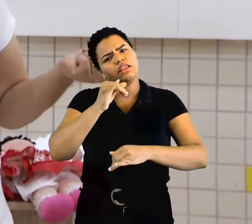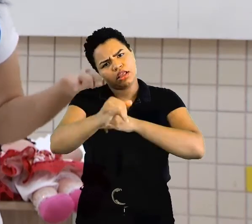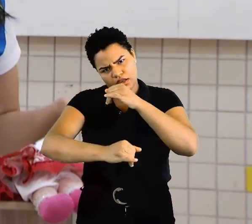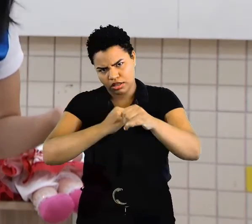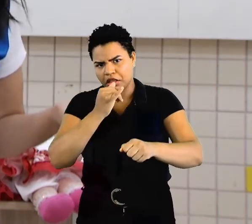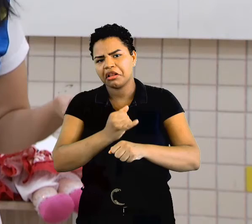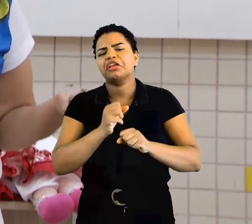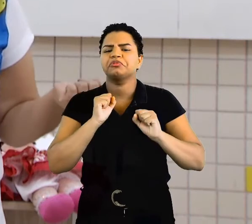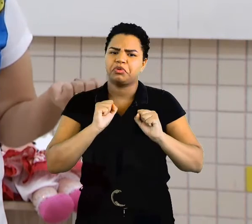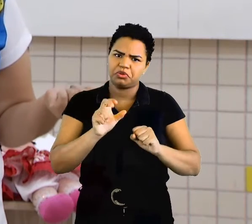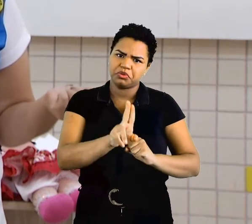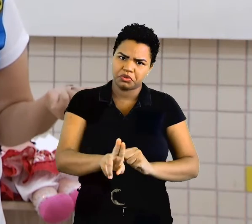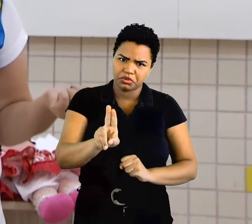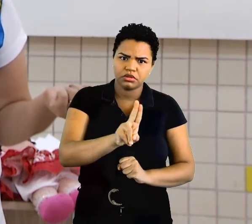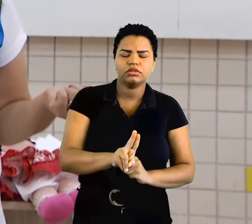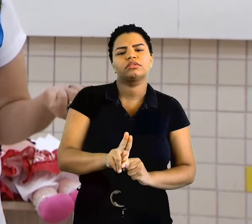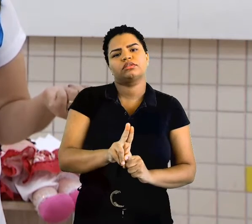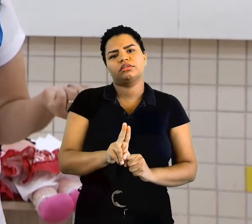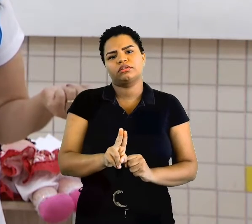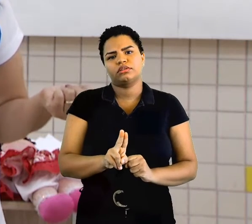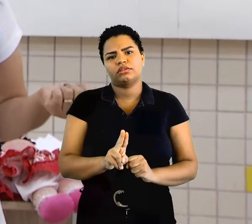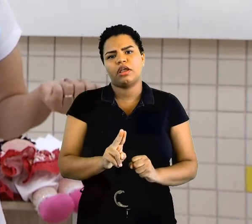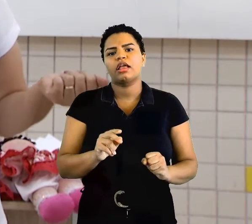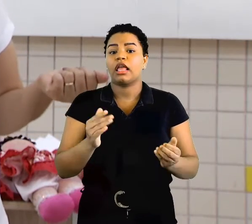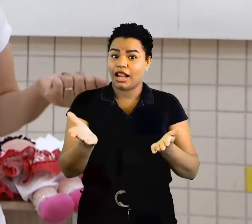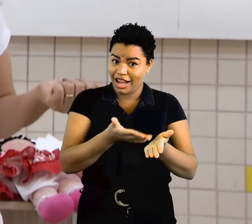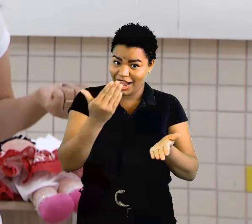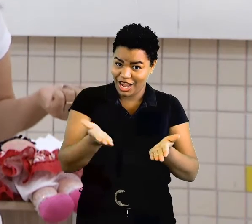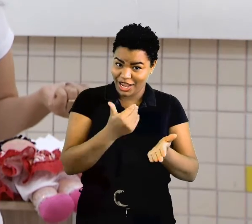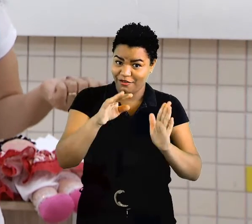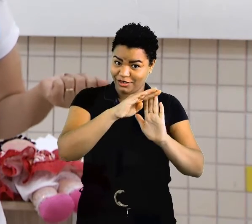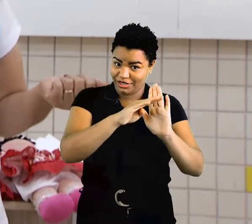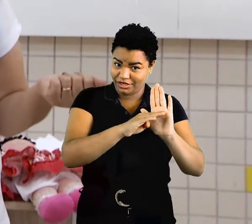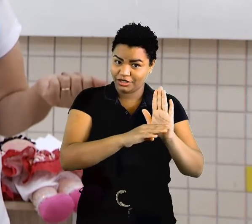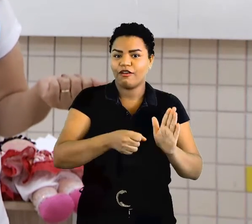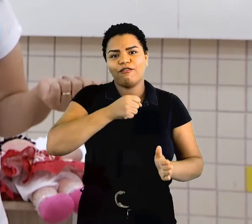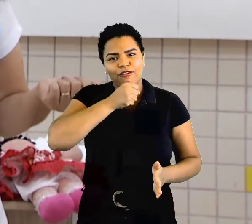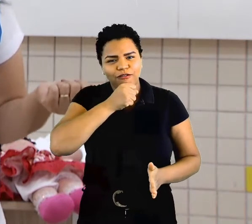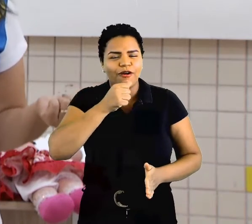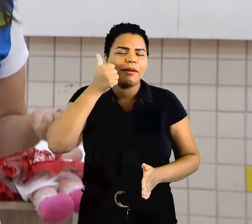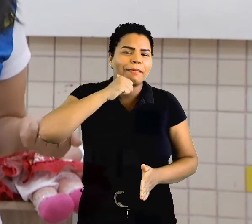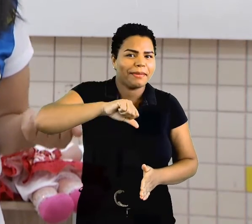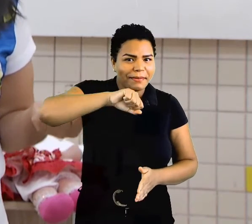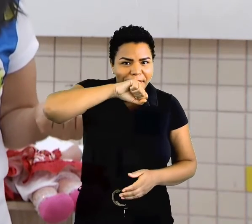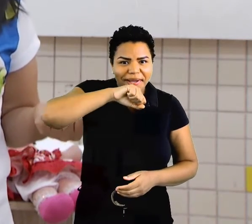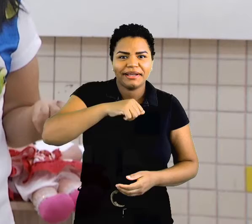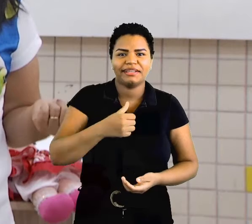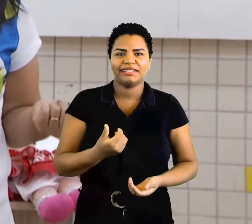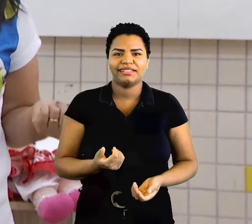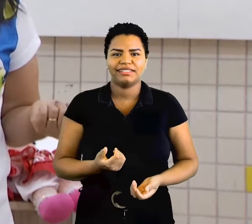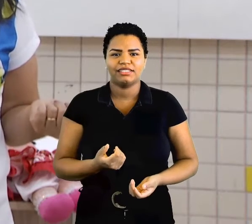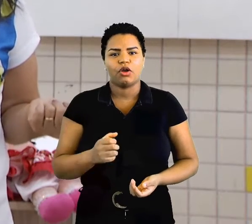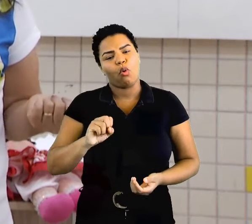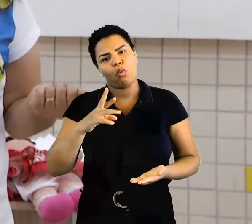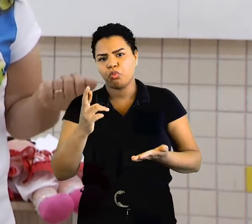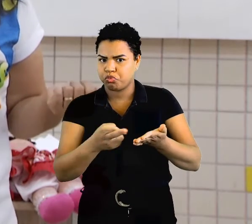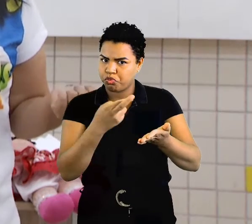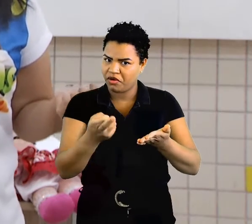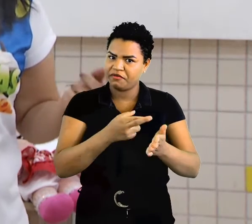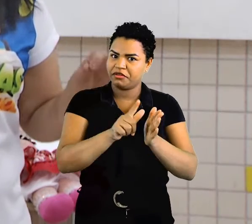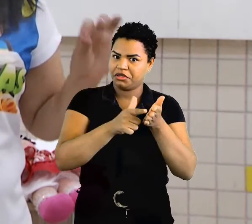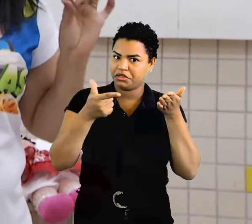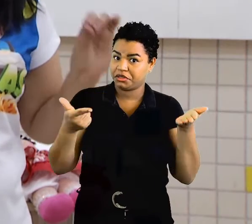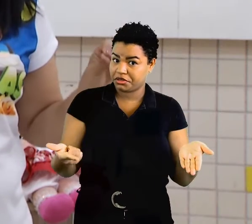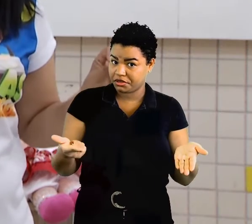internet. Quem tiver em casa aquele caderninho de receita da vovó, da mamãe, quem tem em casa receita, ou numa revista ou num jornal. vocês